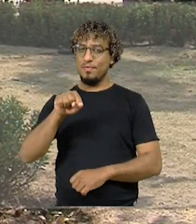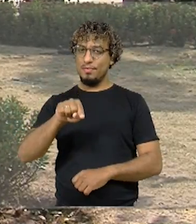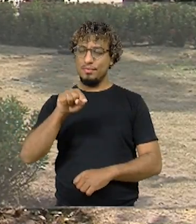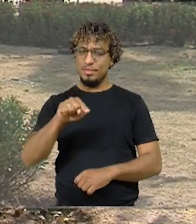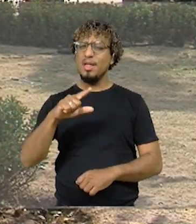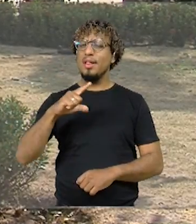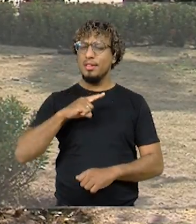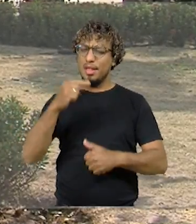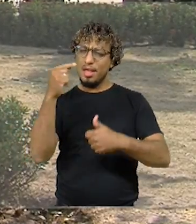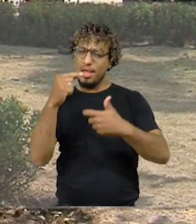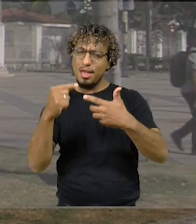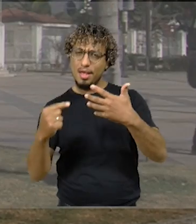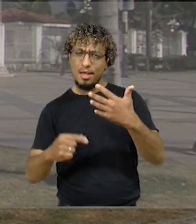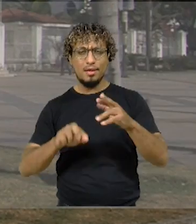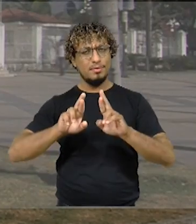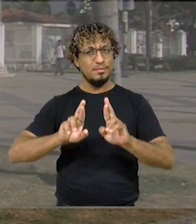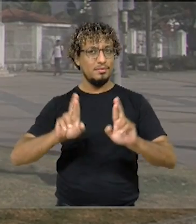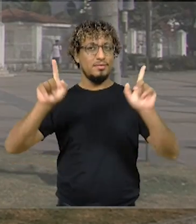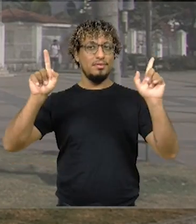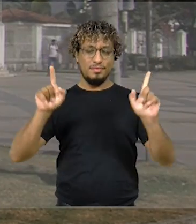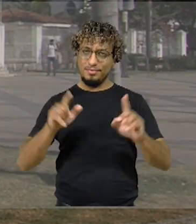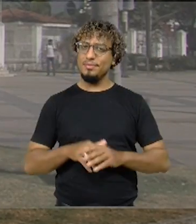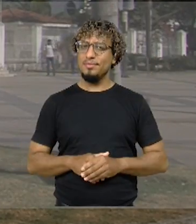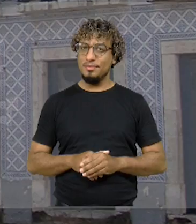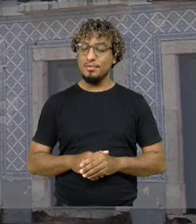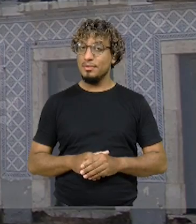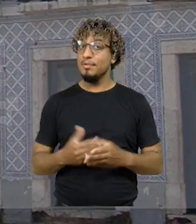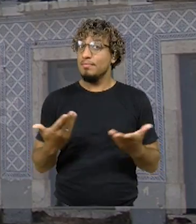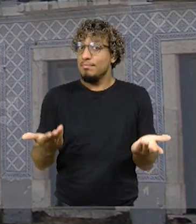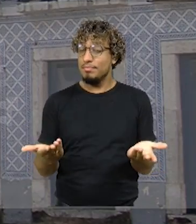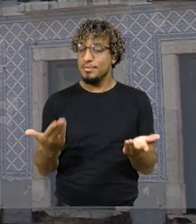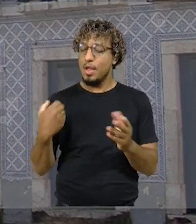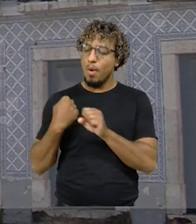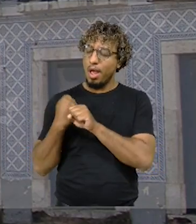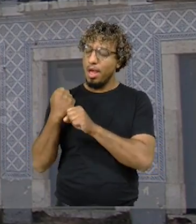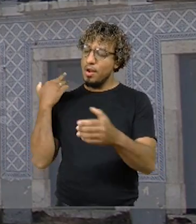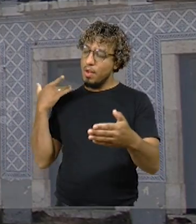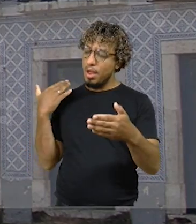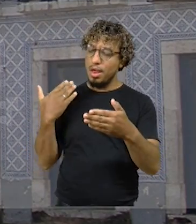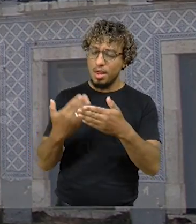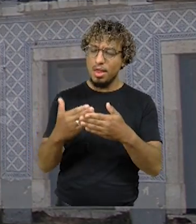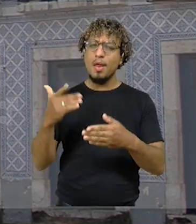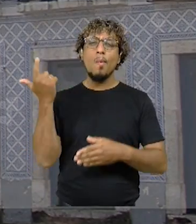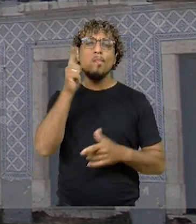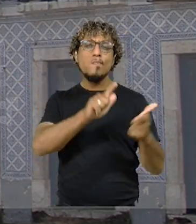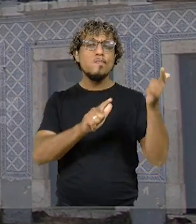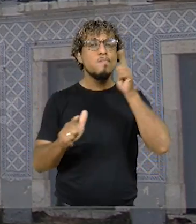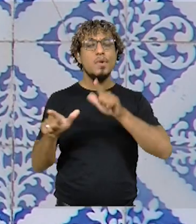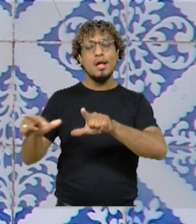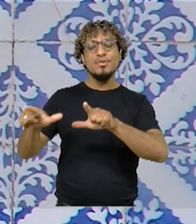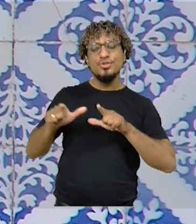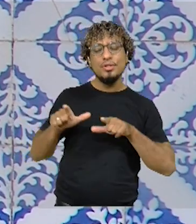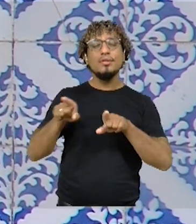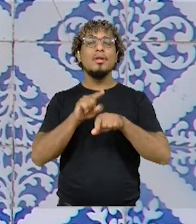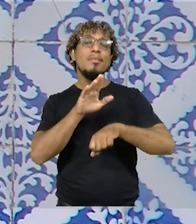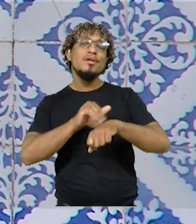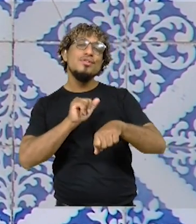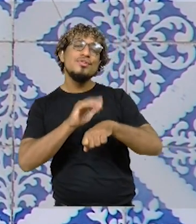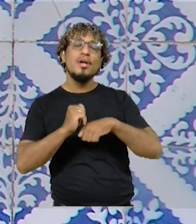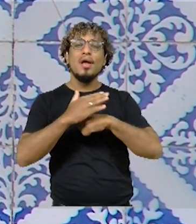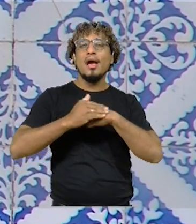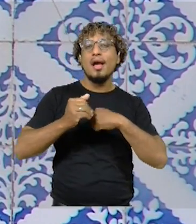esse lugar são diversas. É por isso que, ao longo dos anos, ela vem conquistando diferentes títulos e apelidos. São